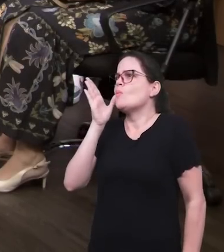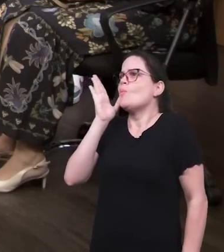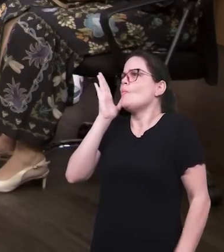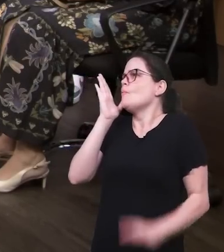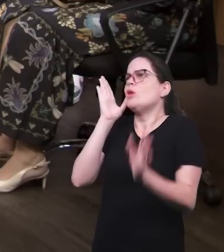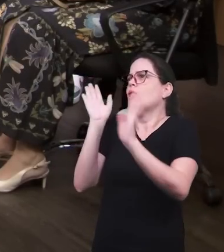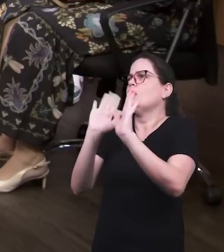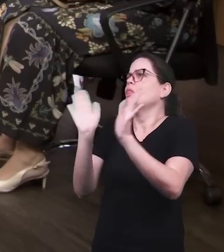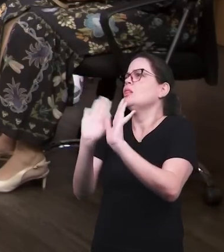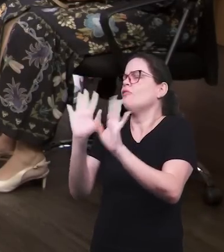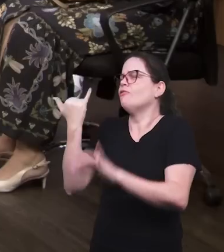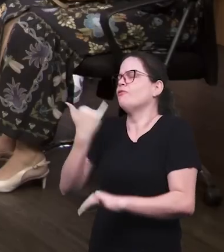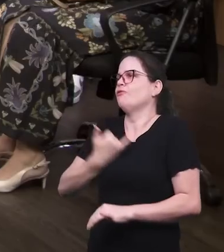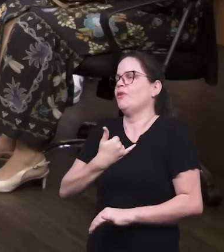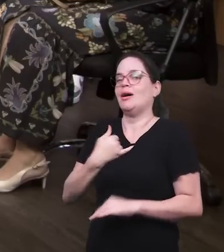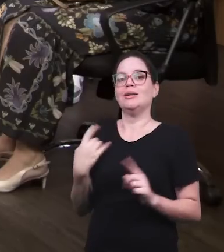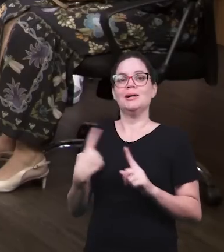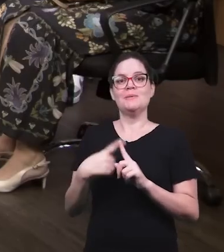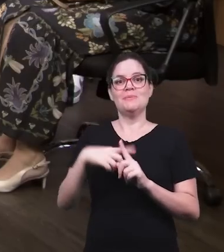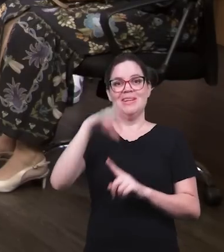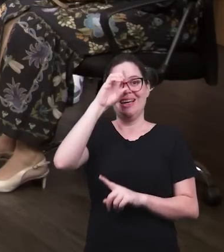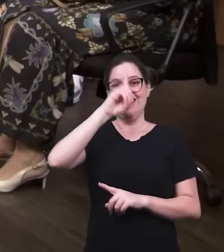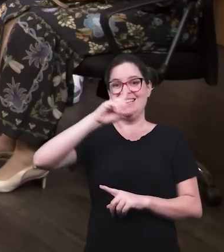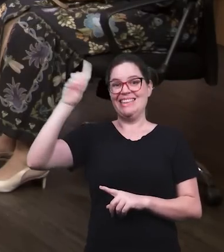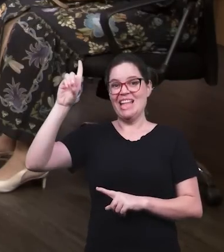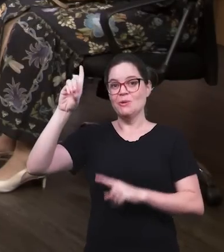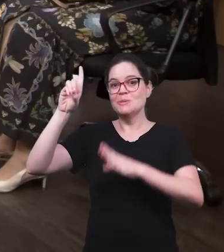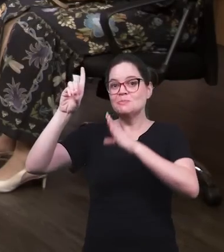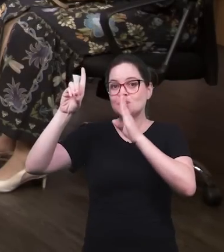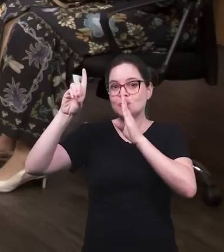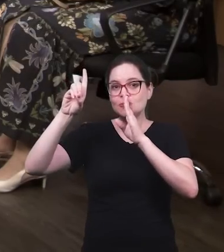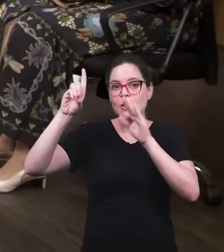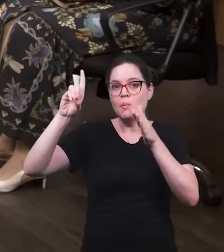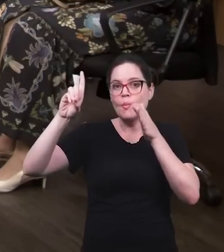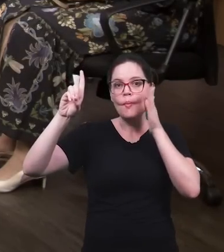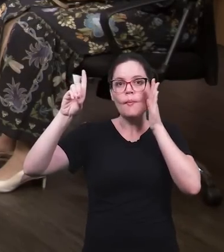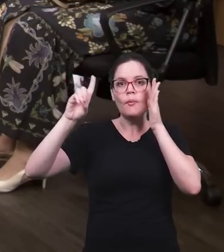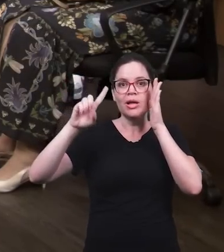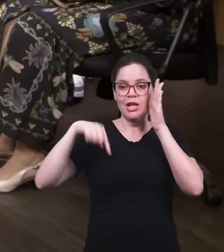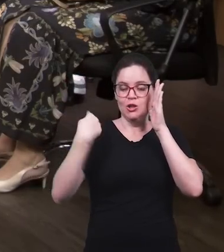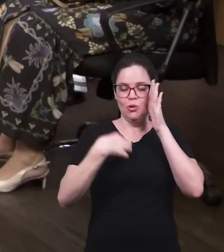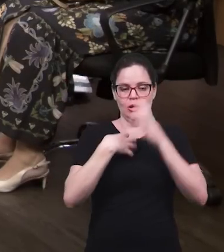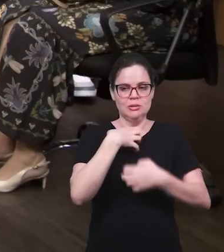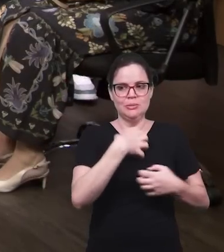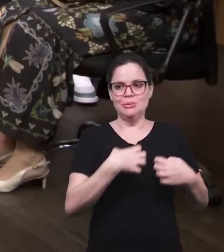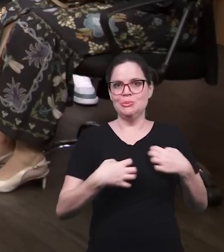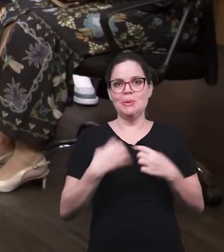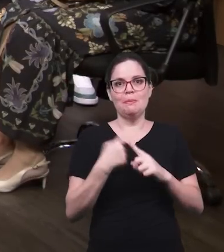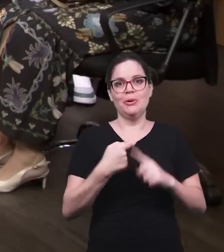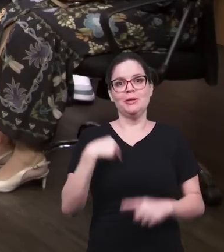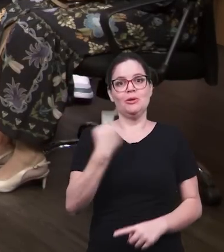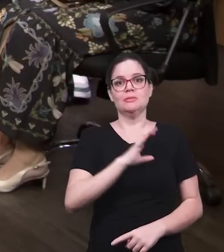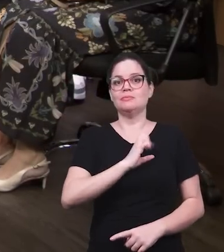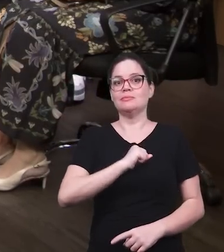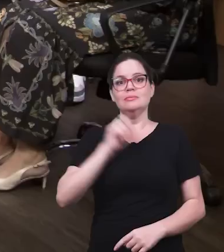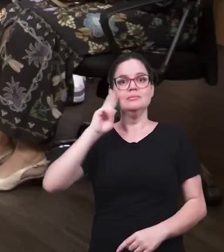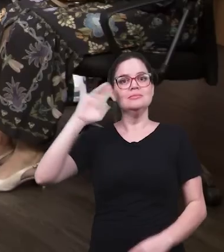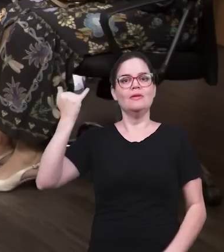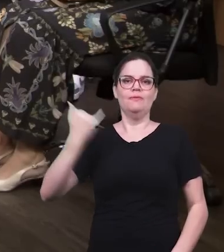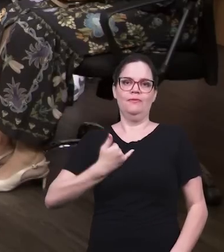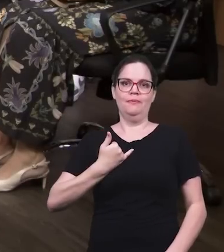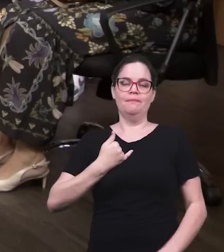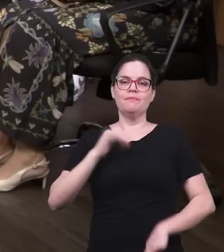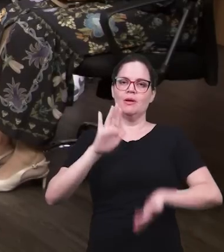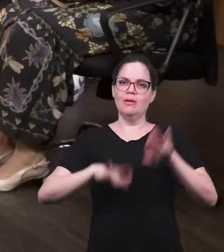silêncio, não te cales, porque o silêncio de Deus incomoda aquele que ama o Senhor. Então,